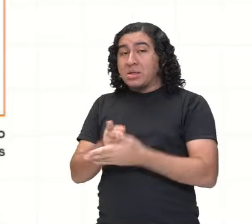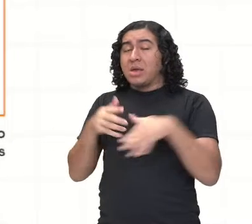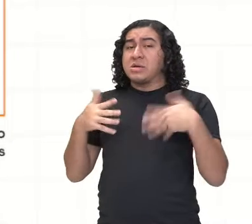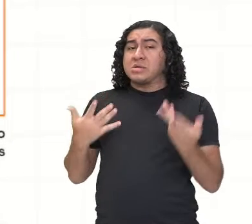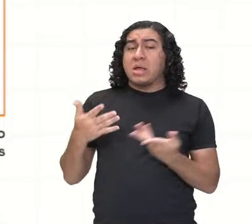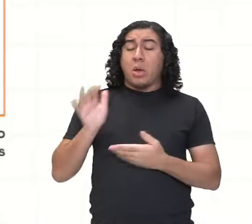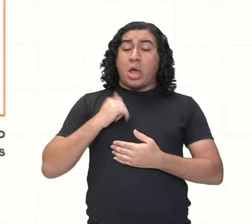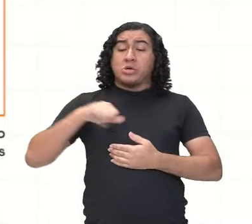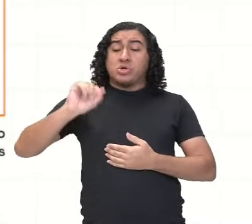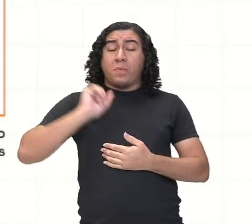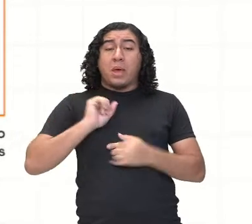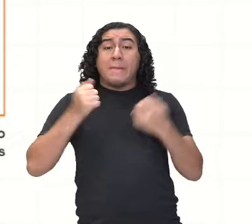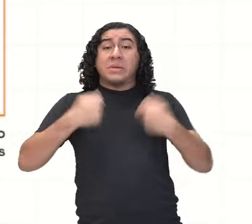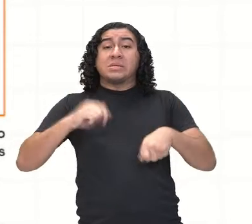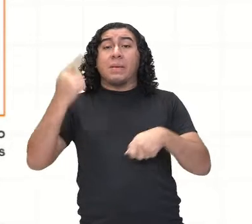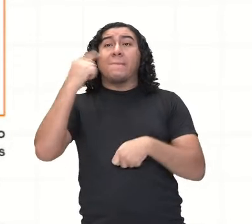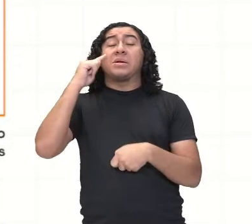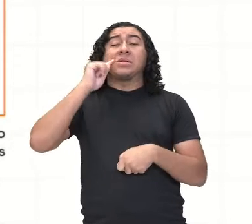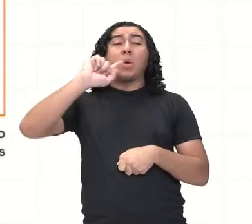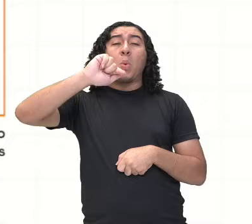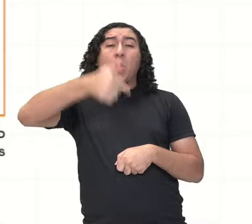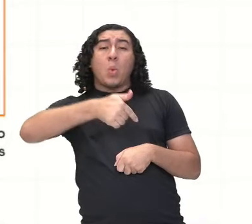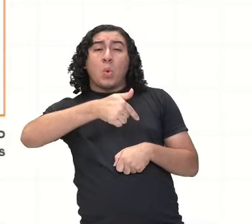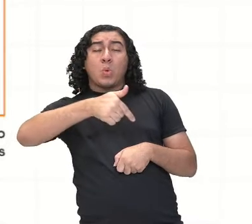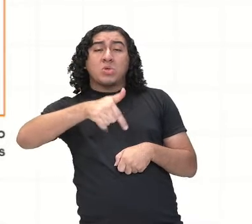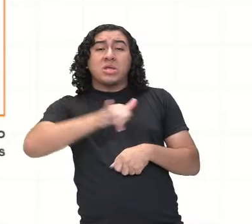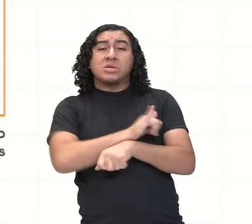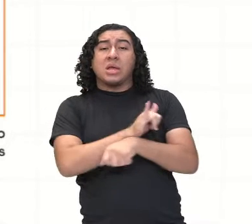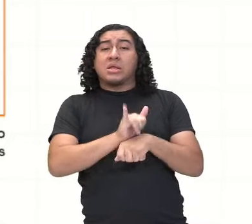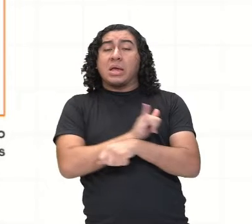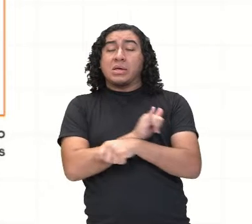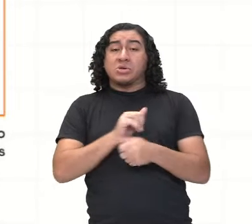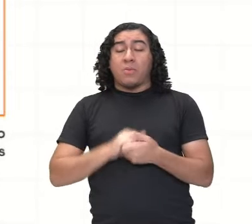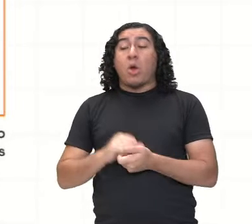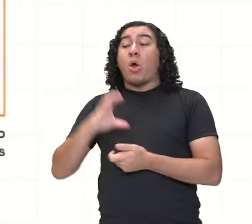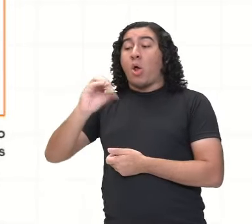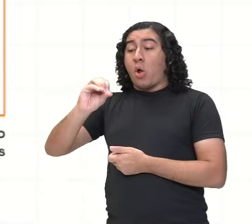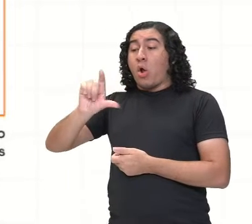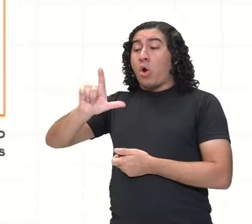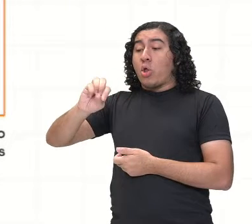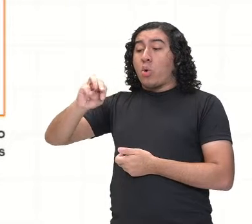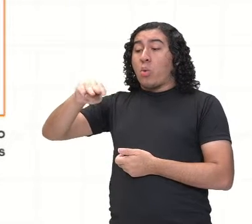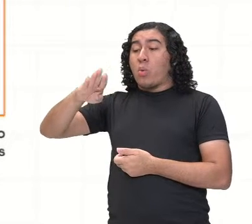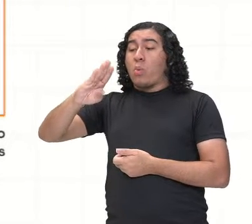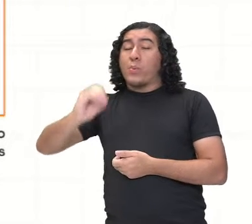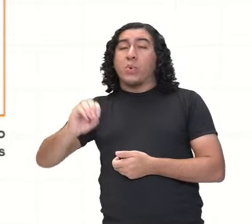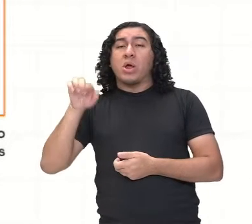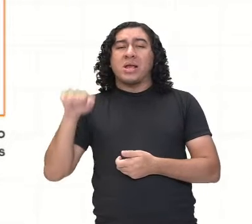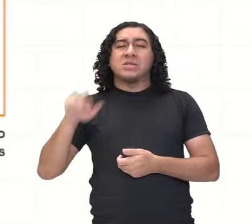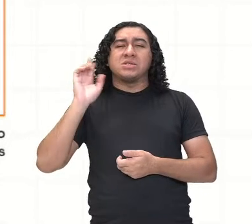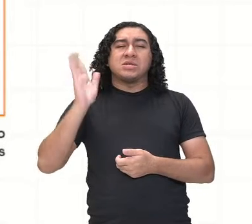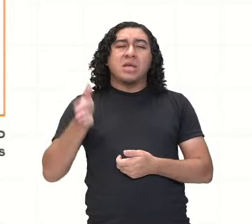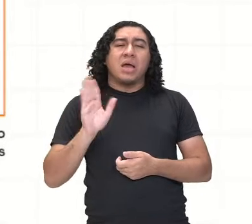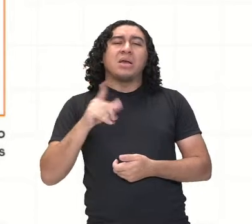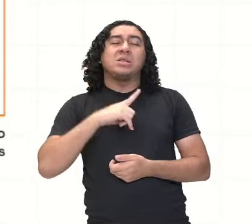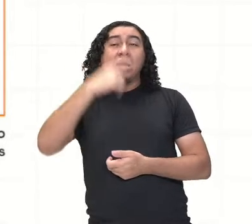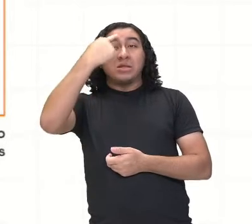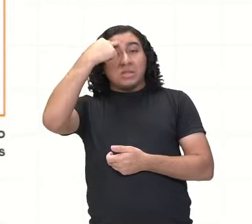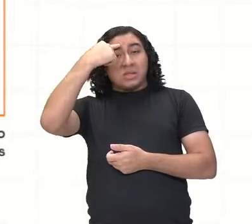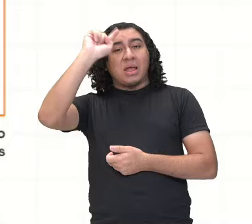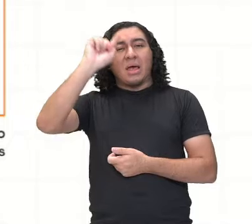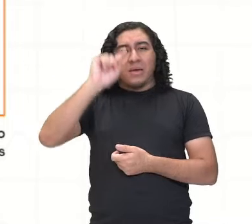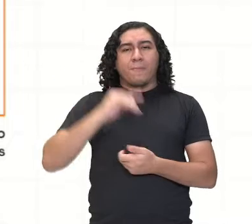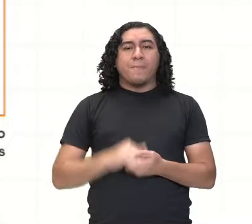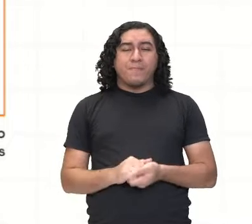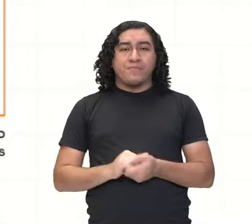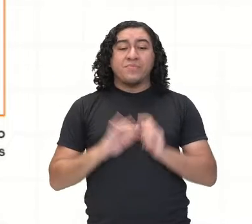rota alternativa. E Cristóvão Colombo, que era um navegador genovês, ele já tinha essa ideia de que a